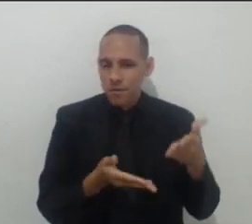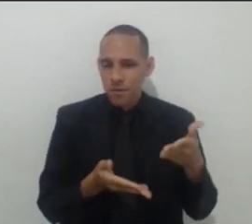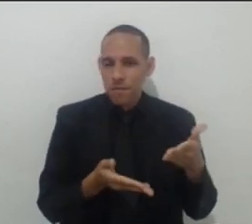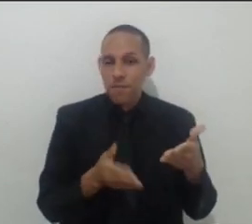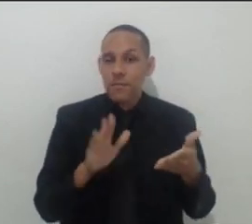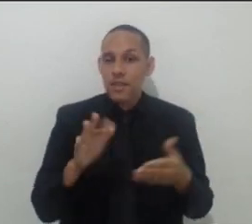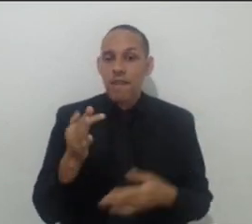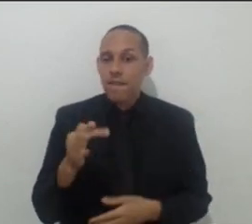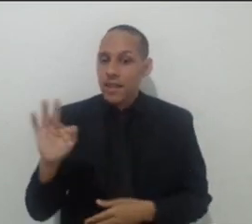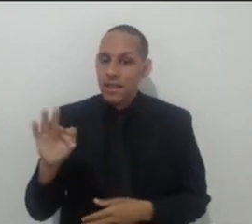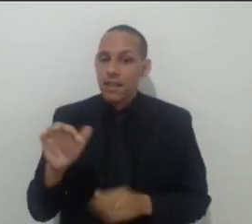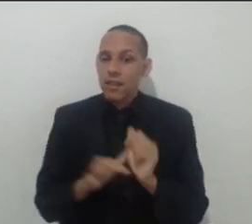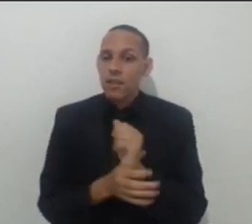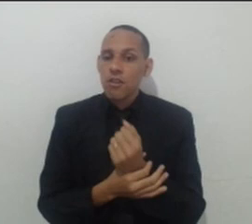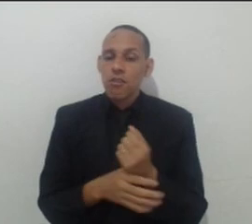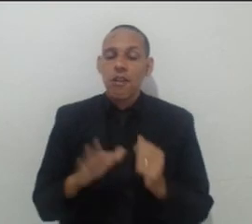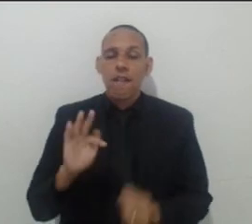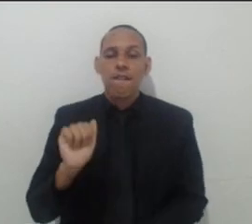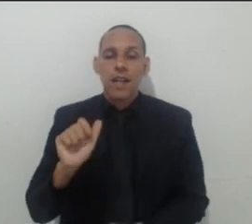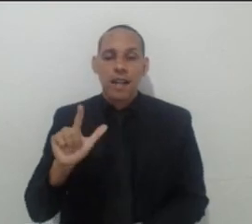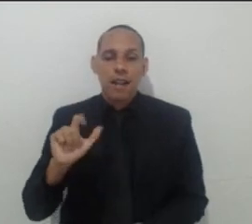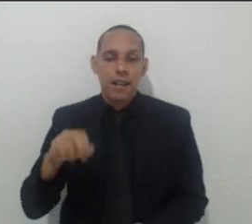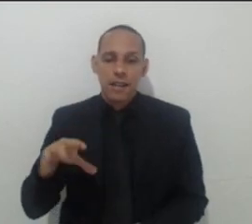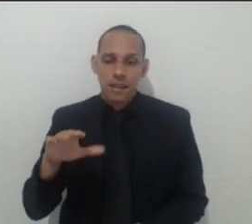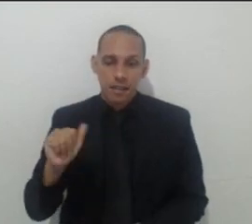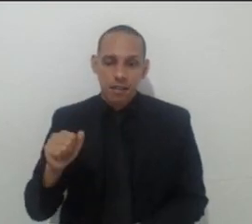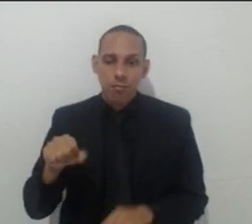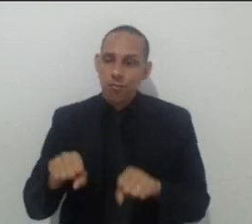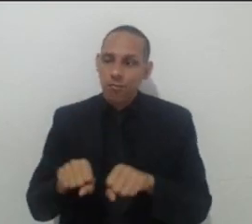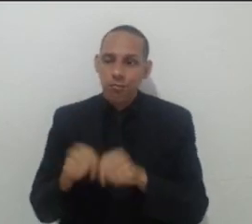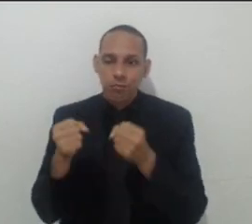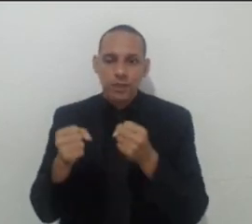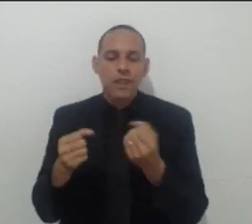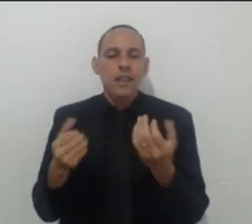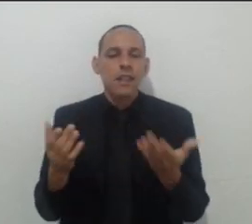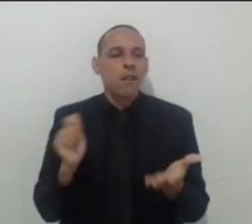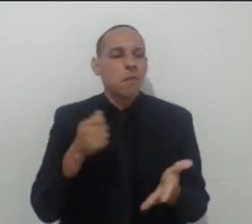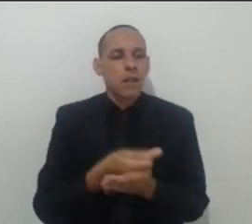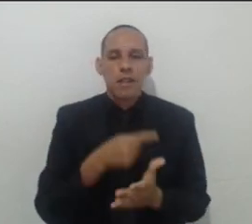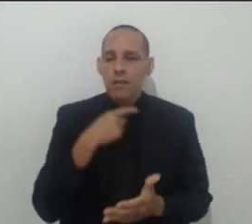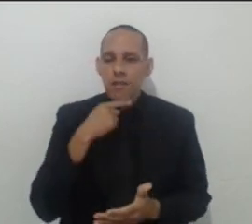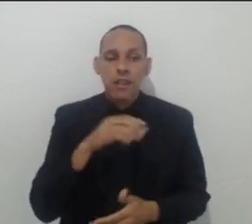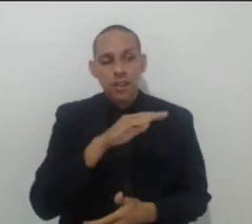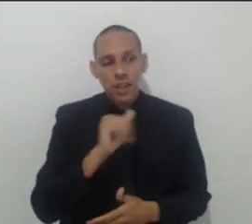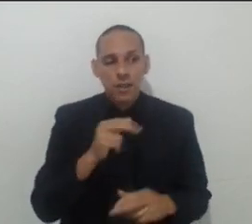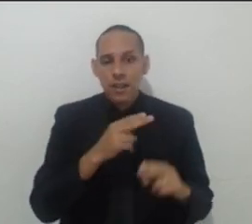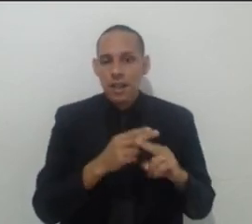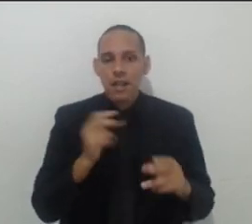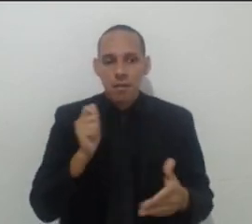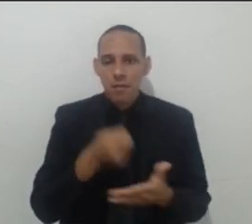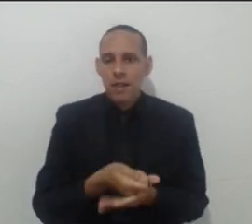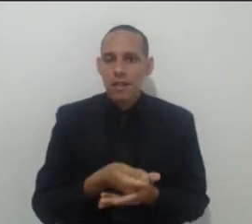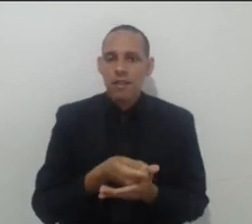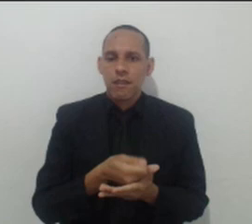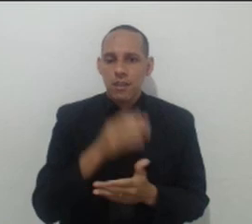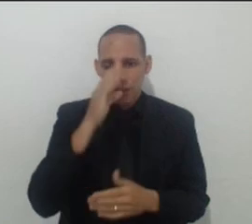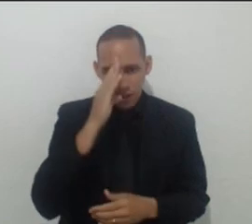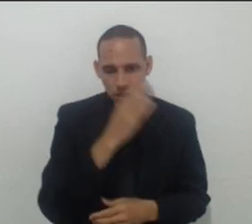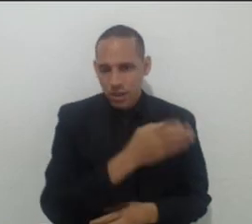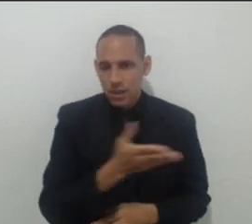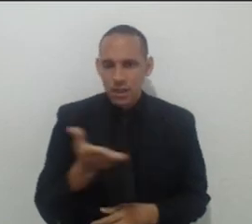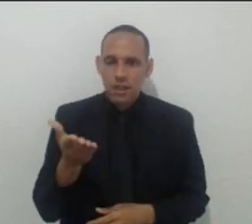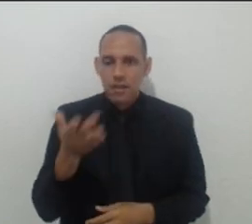estava em falência, né, não havia como efetuar o pagamento. Então, foi chamado a Caixa para efetuar esse pagamento diretamente aos